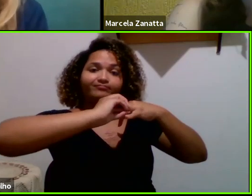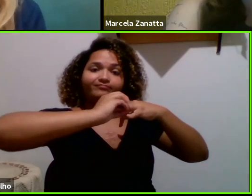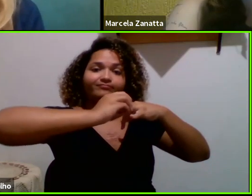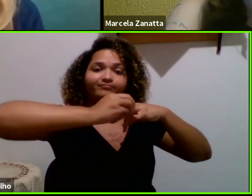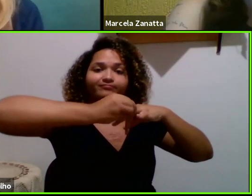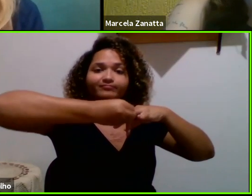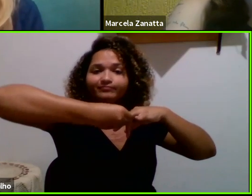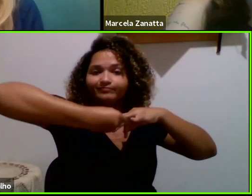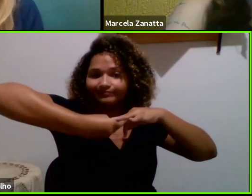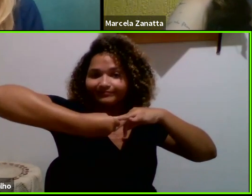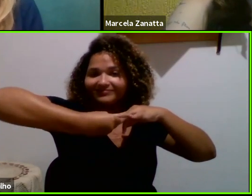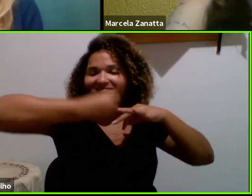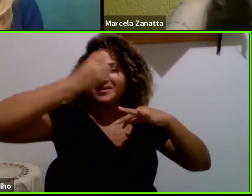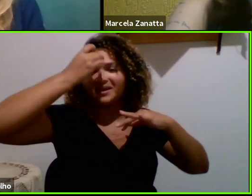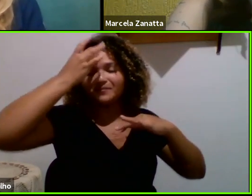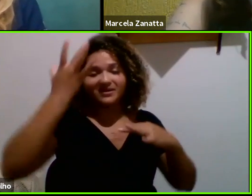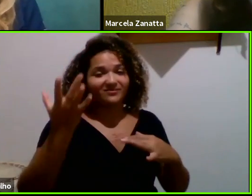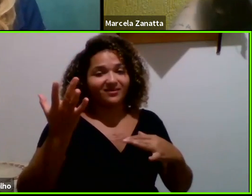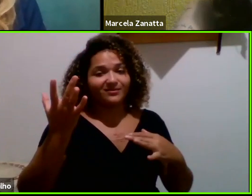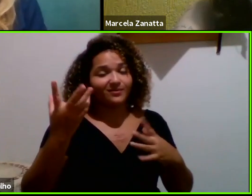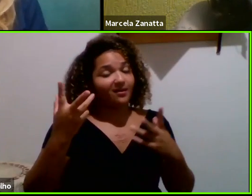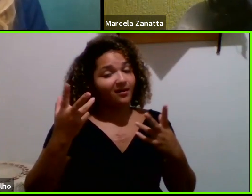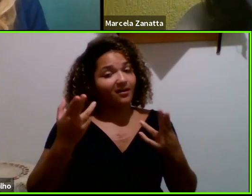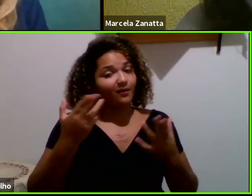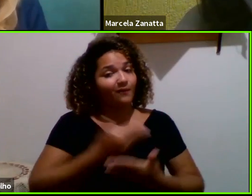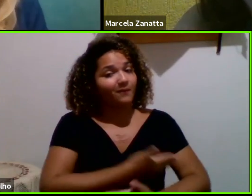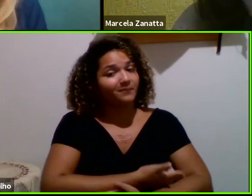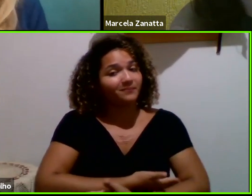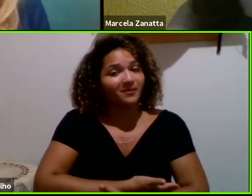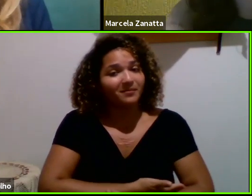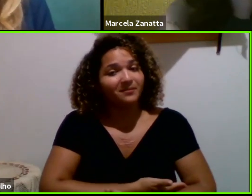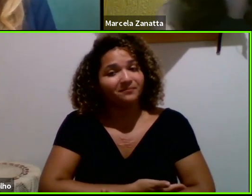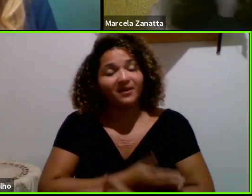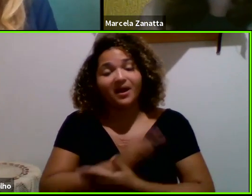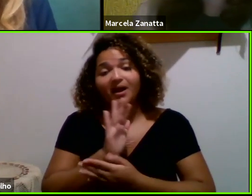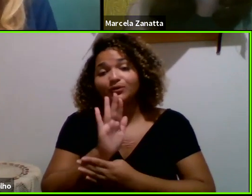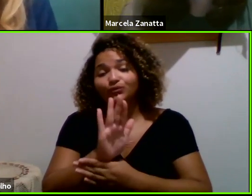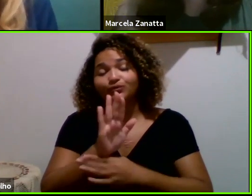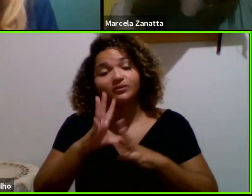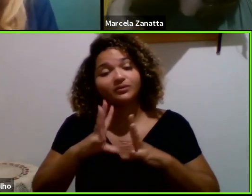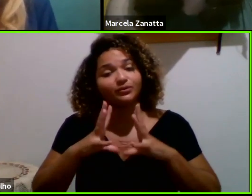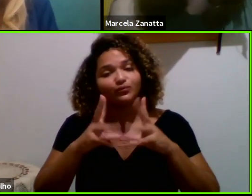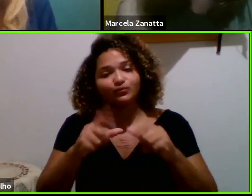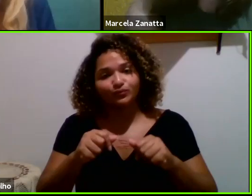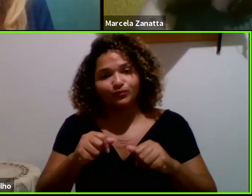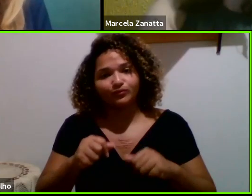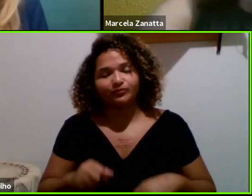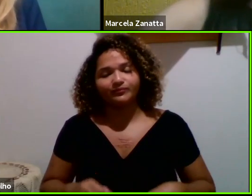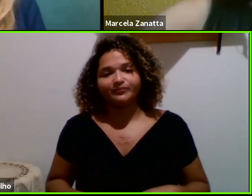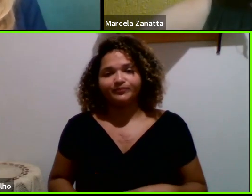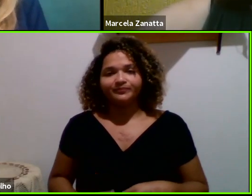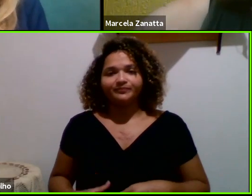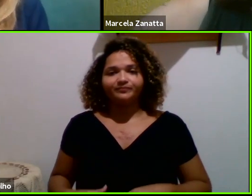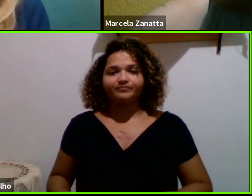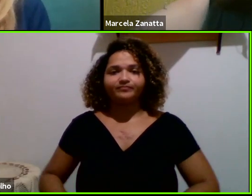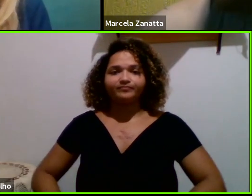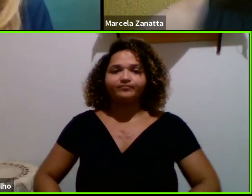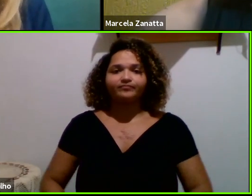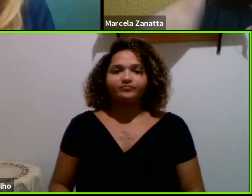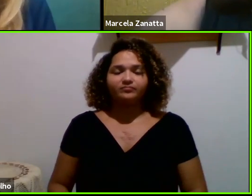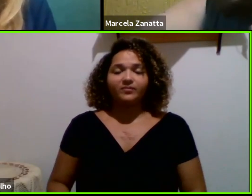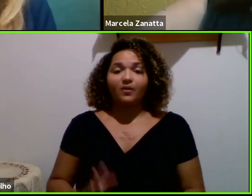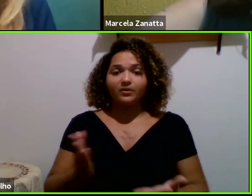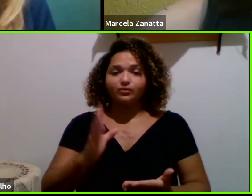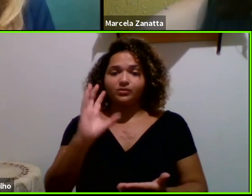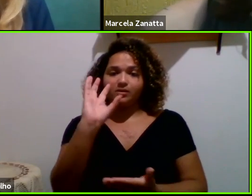aquela rotação, ela auxilia na descida, auxilia na rotação da apresentação do